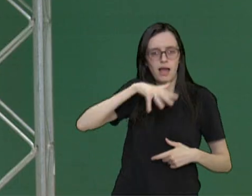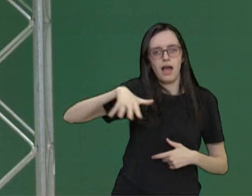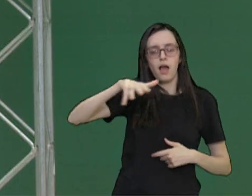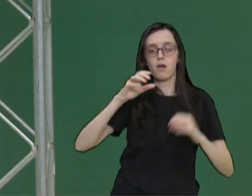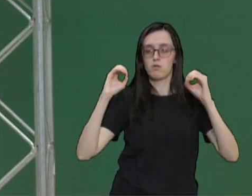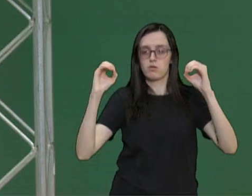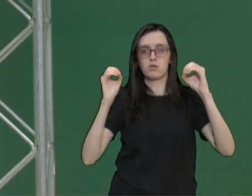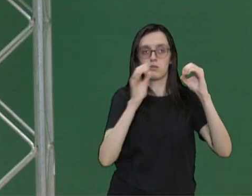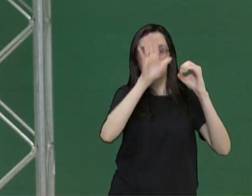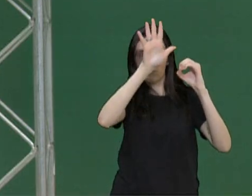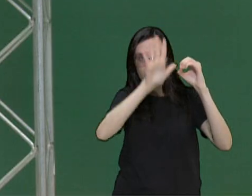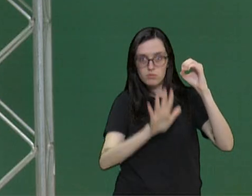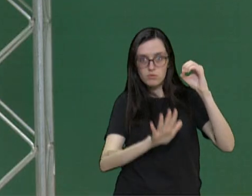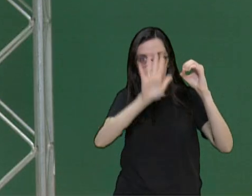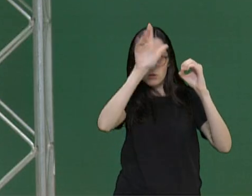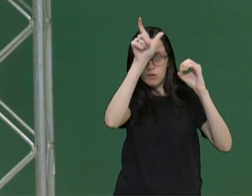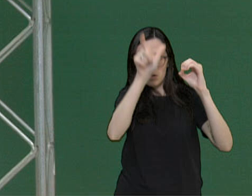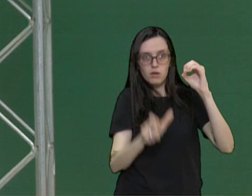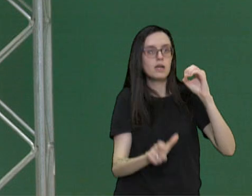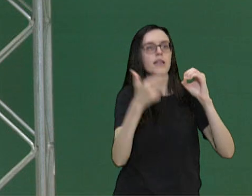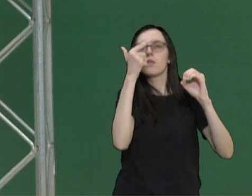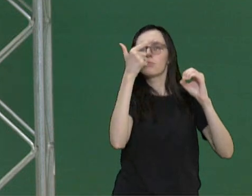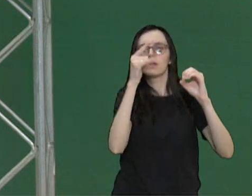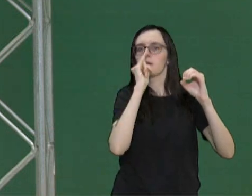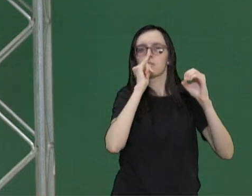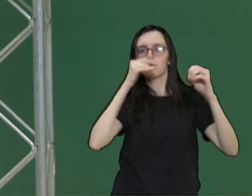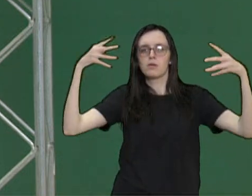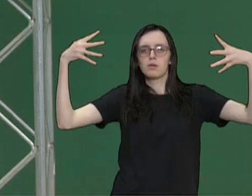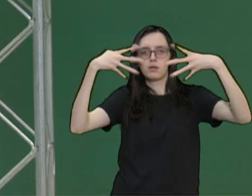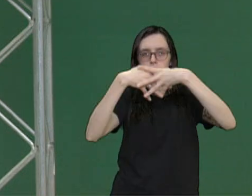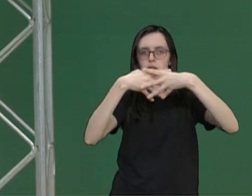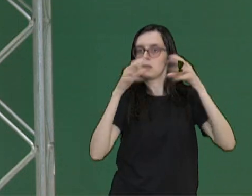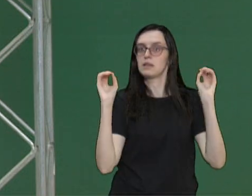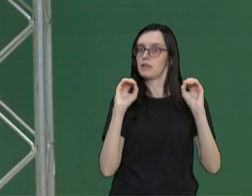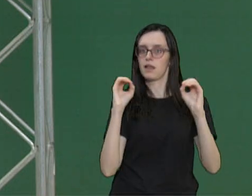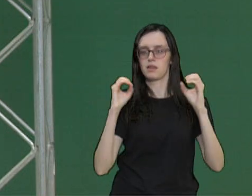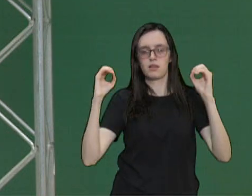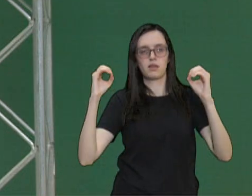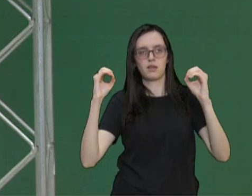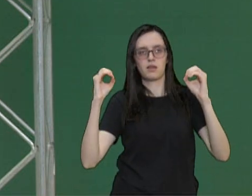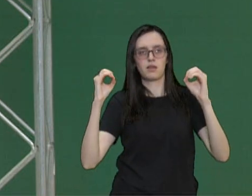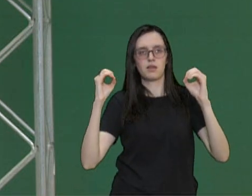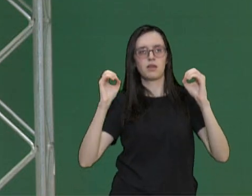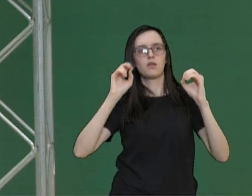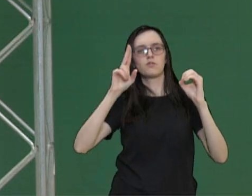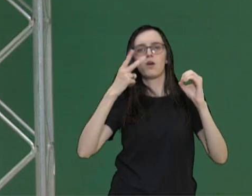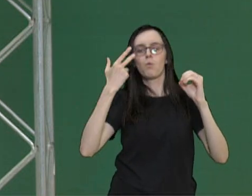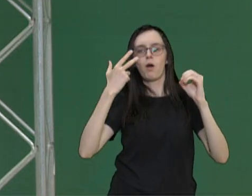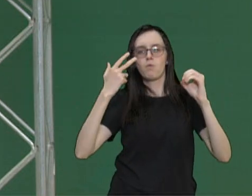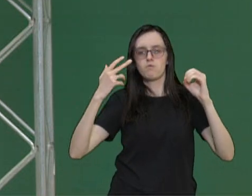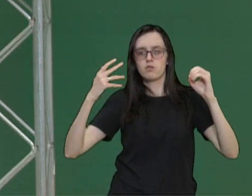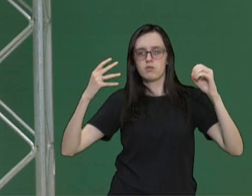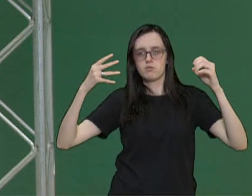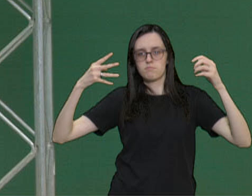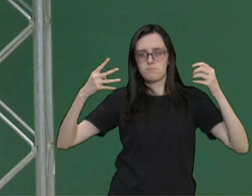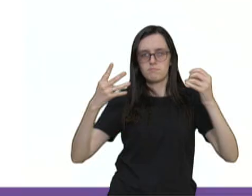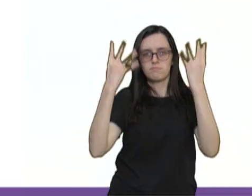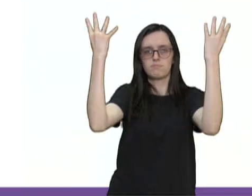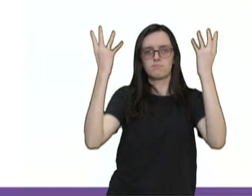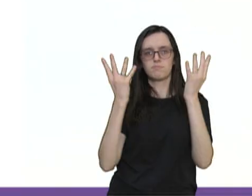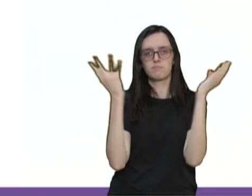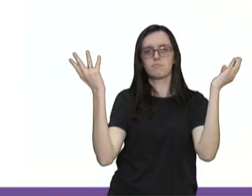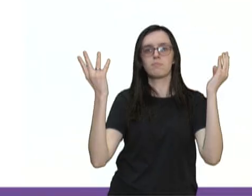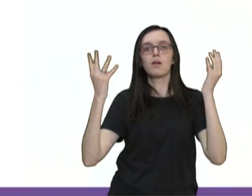duas cargas elétricas onde essas linhas não se cruzam, não se encontram. É como se uma linha repelisse a outra. Isso justifica o